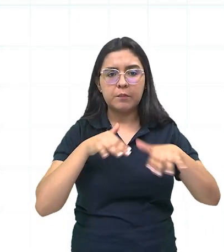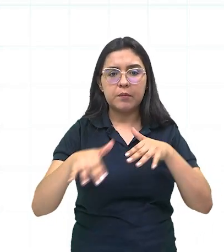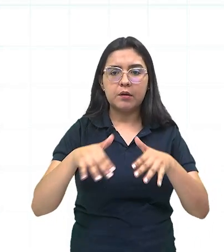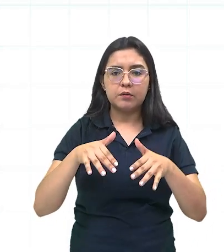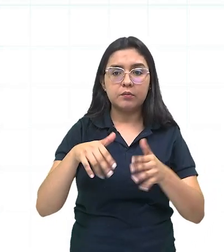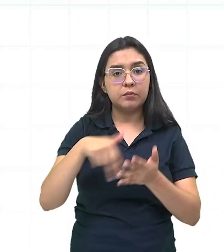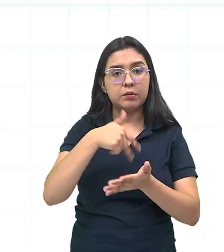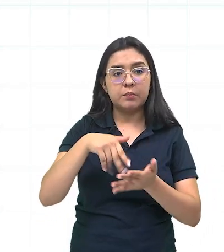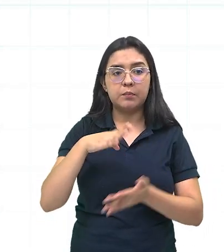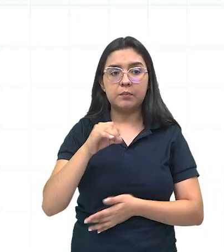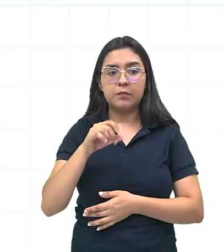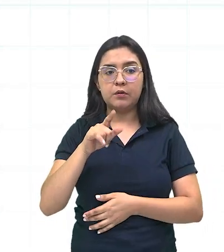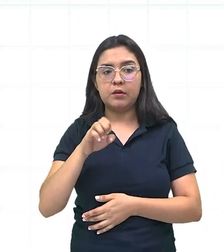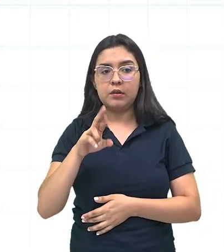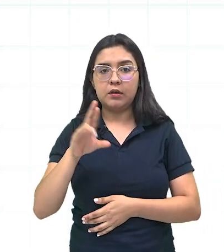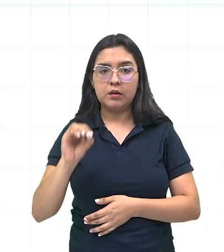é